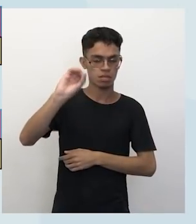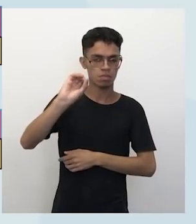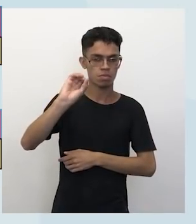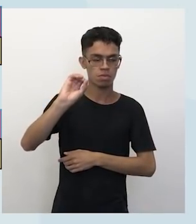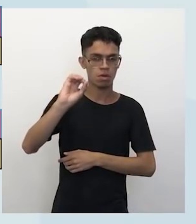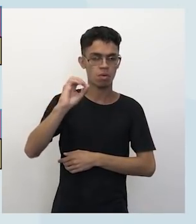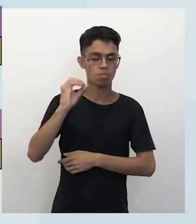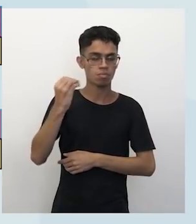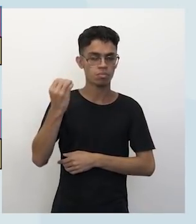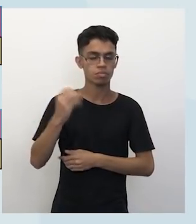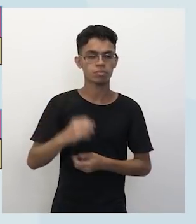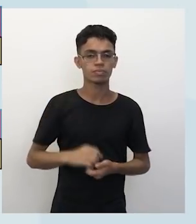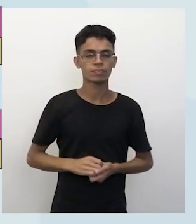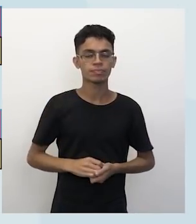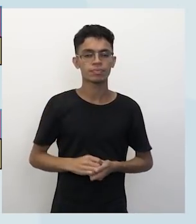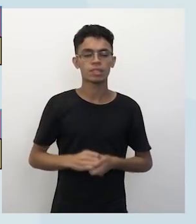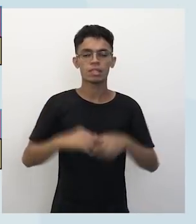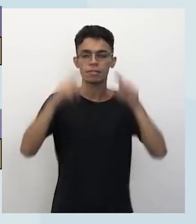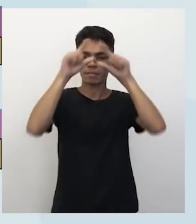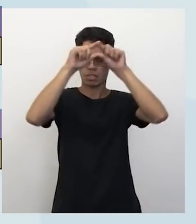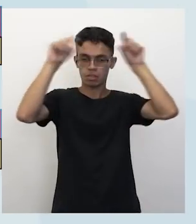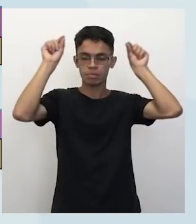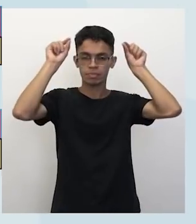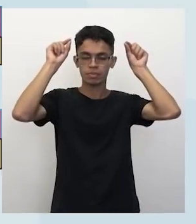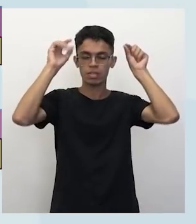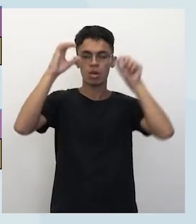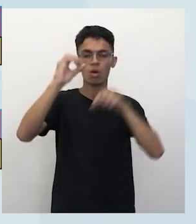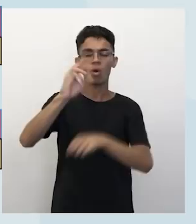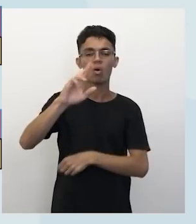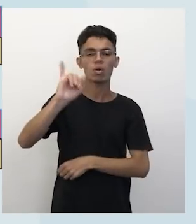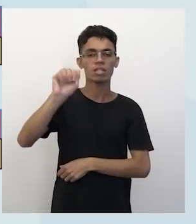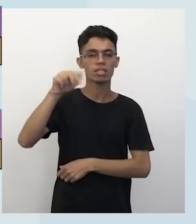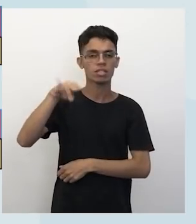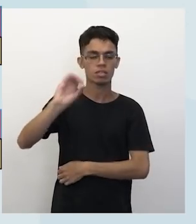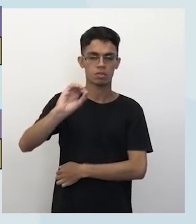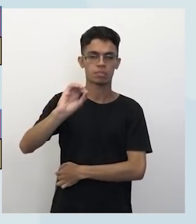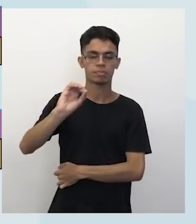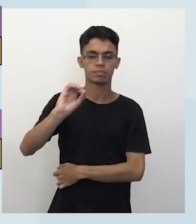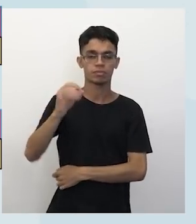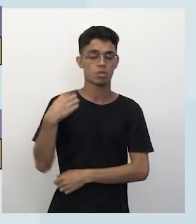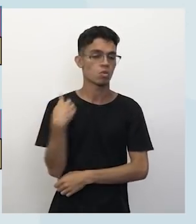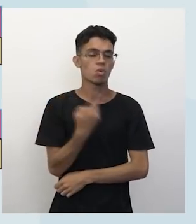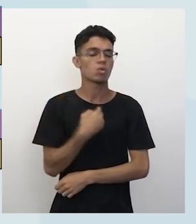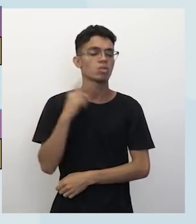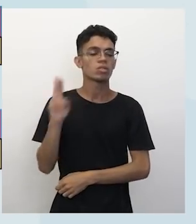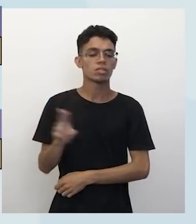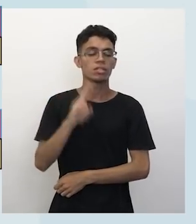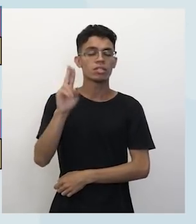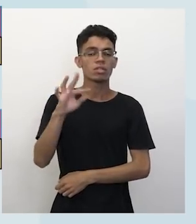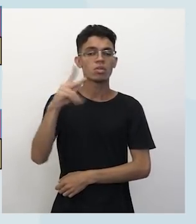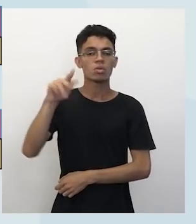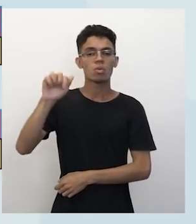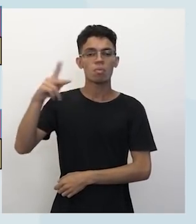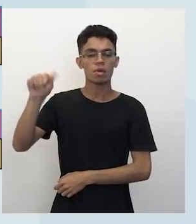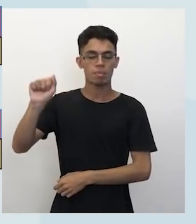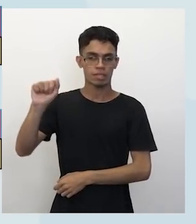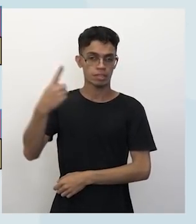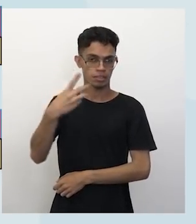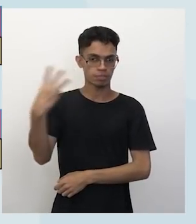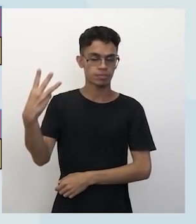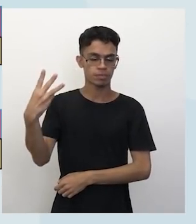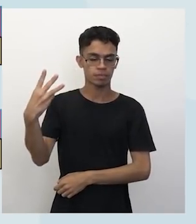calendário gregoriano. Por que ele é calendário gregoriano? Olha só, pessoal, o Papa XIII, é um